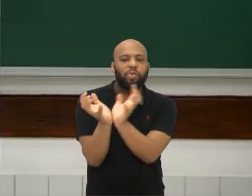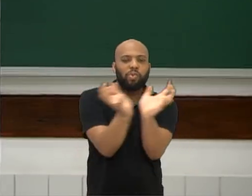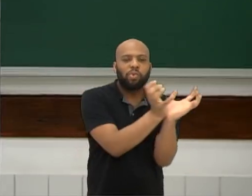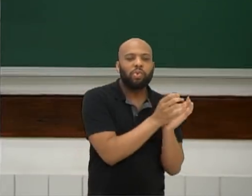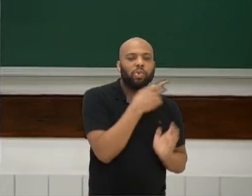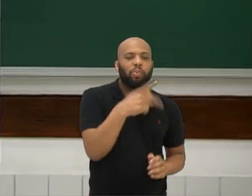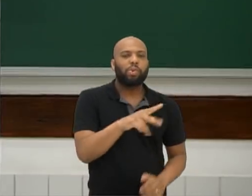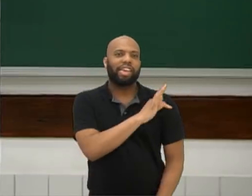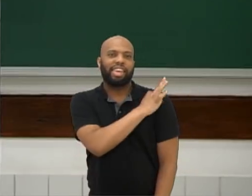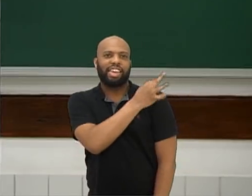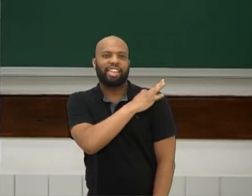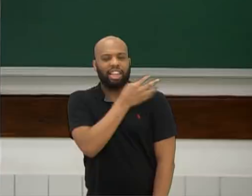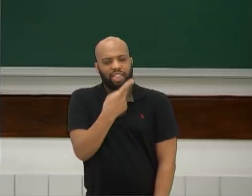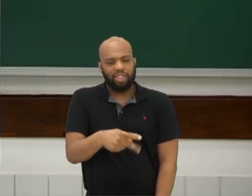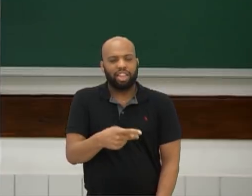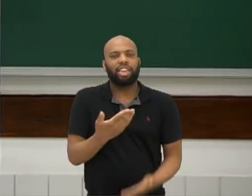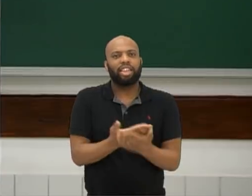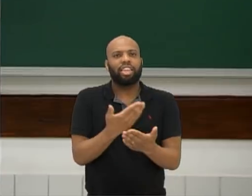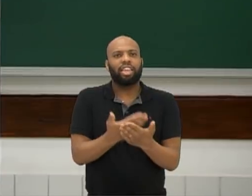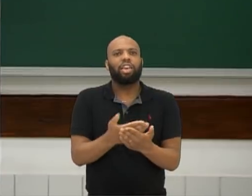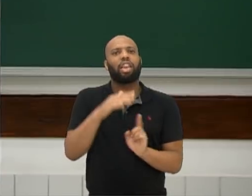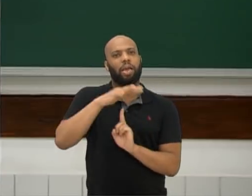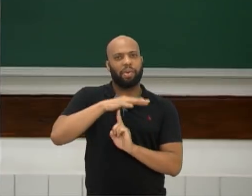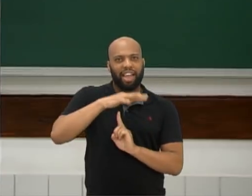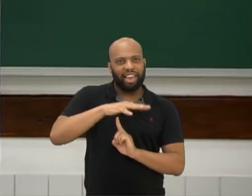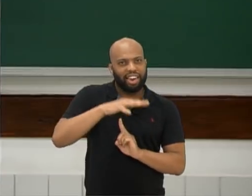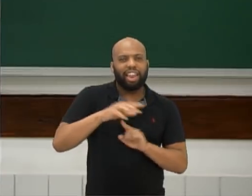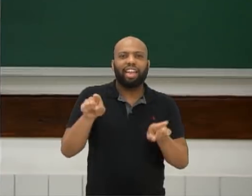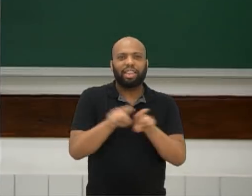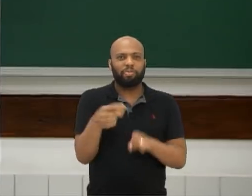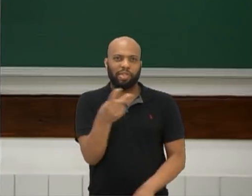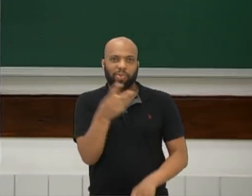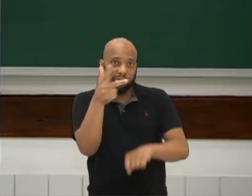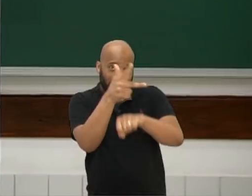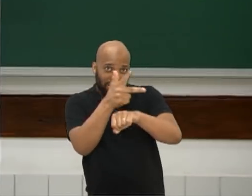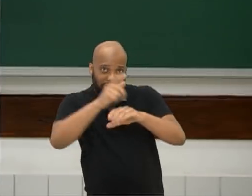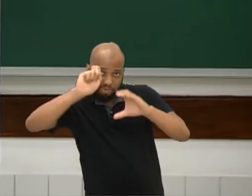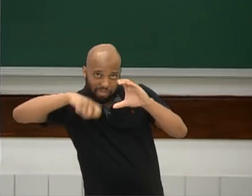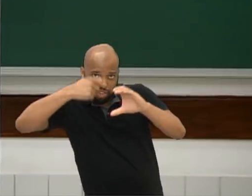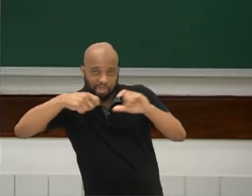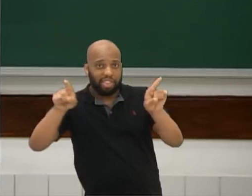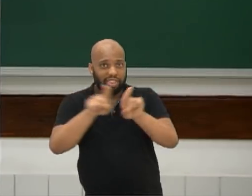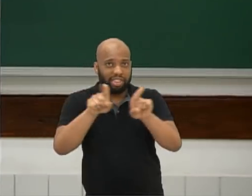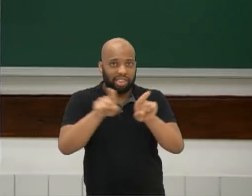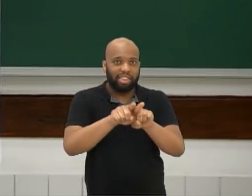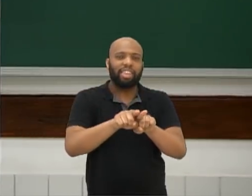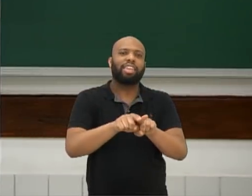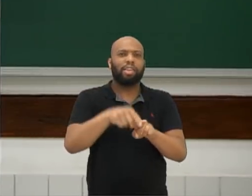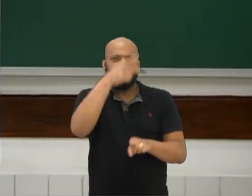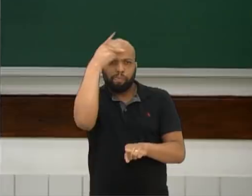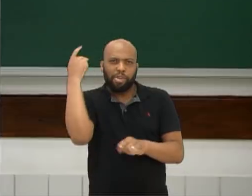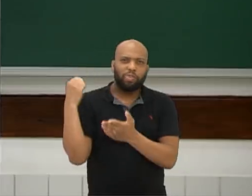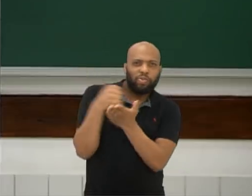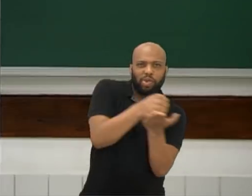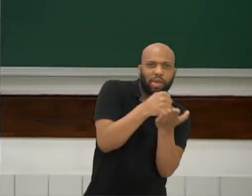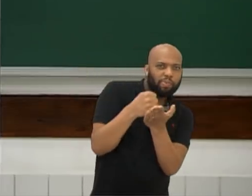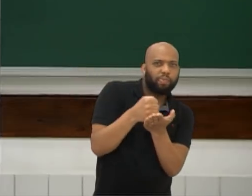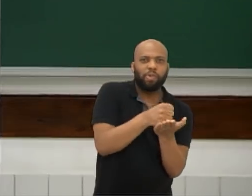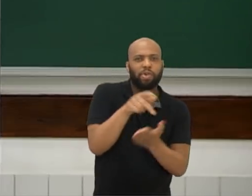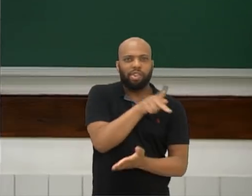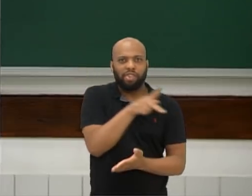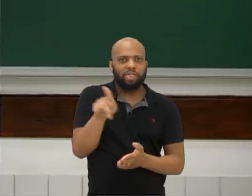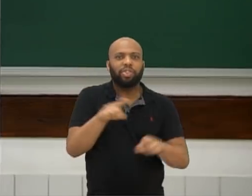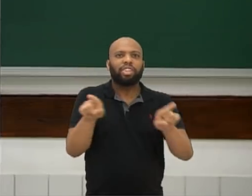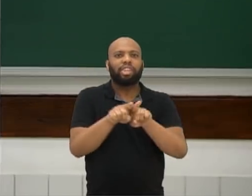dos estúdios 1 do Aula Paraná, mestre Jonathan nos botões, seu Rubens no cameraman em todo o suporte, a Miriam também, que está hoje acompanhando as